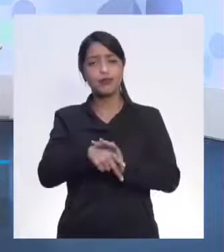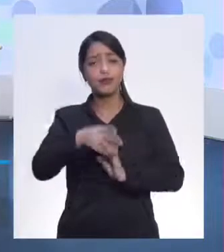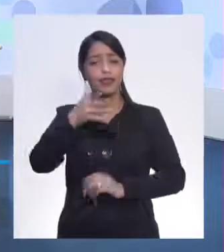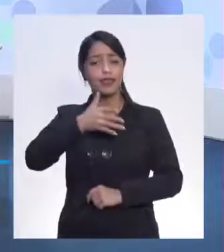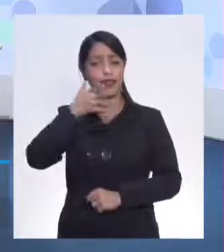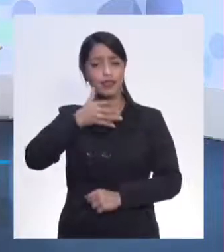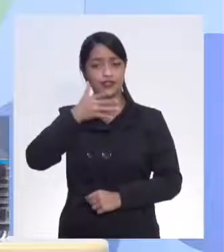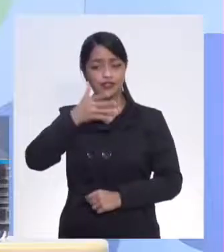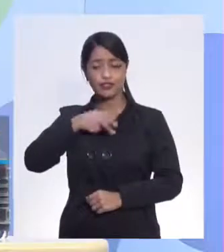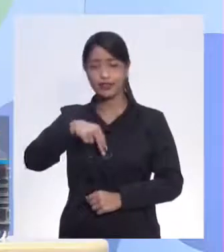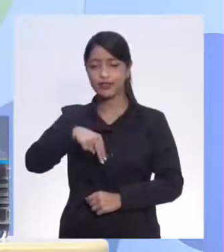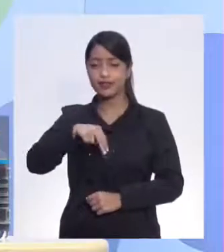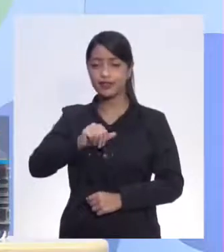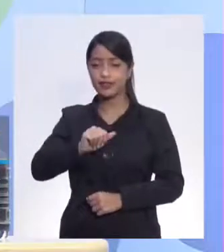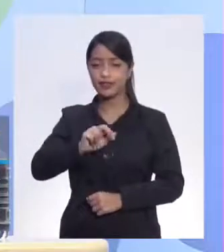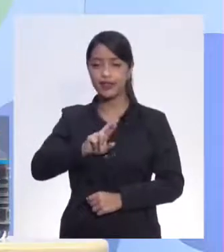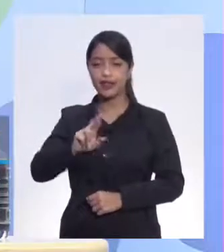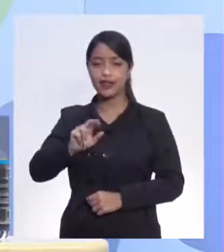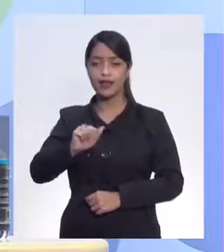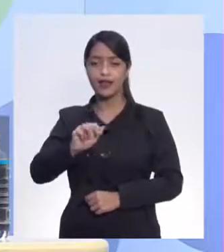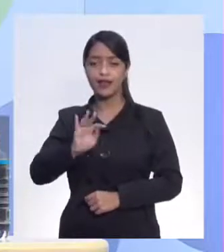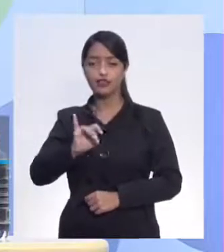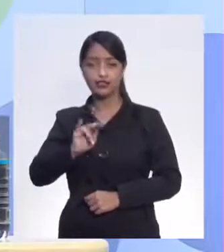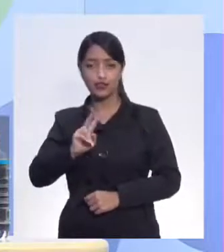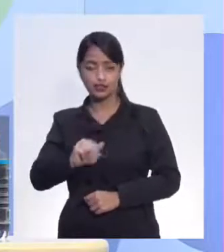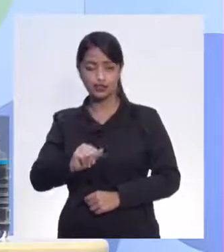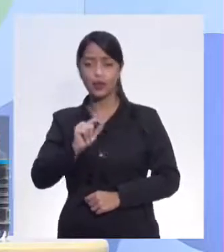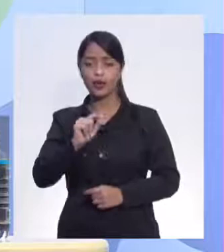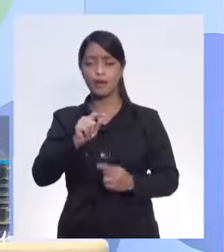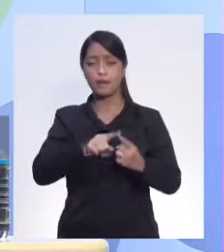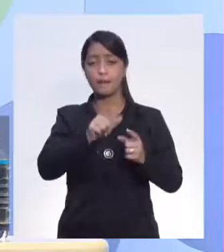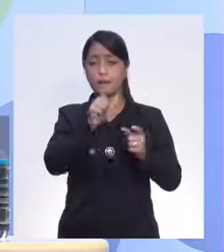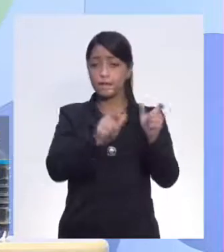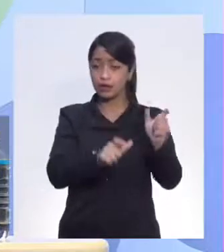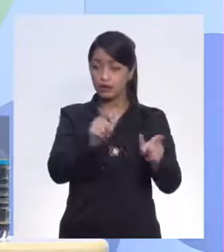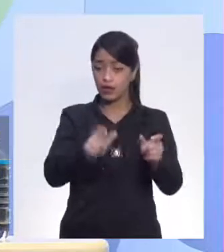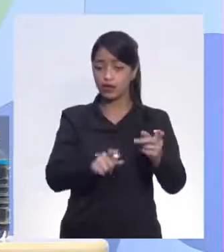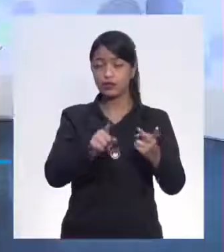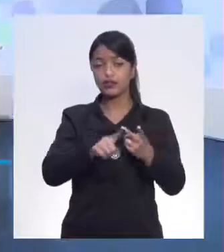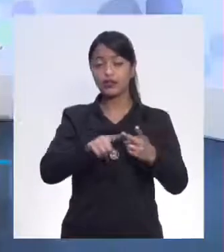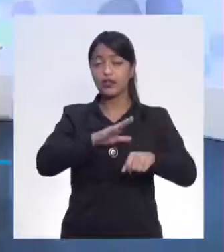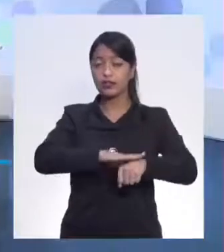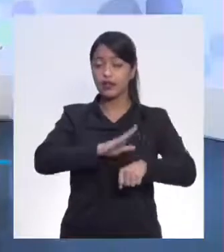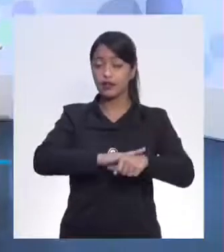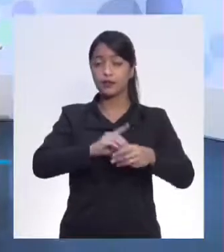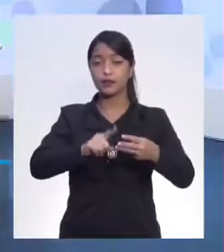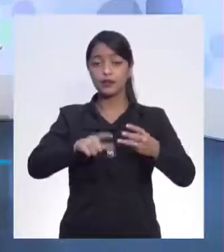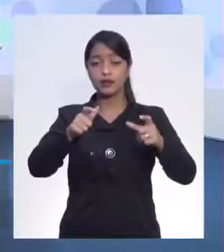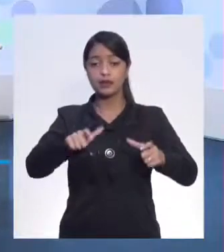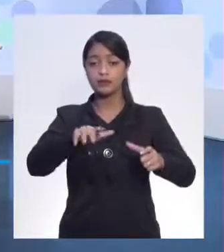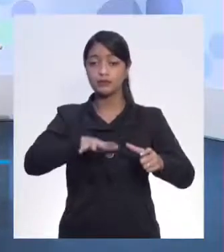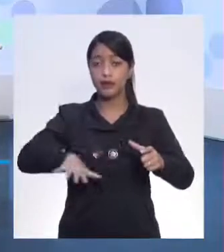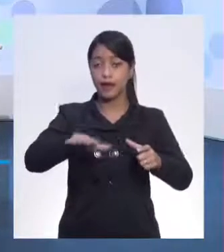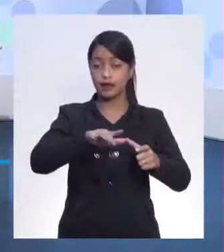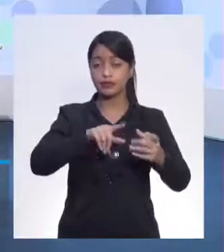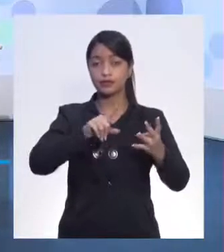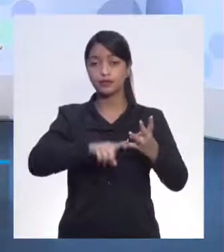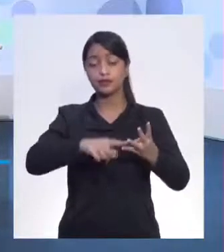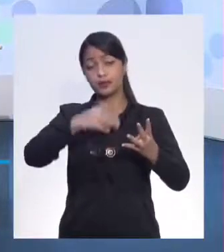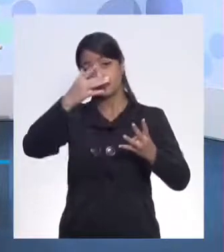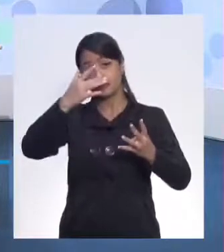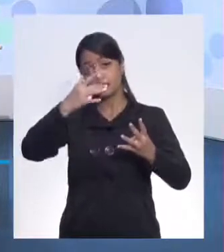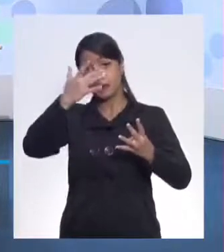Personagens, acontece num tempo, acontece num espaço. Há o foco narrador. O narrador está narrando o quê? Em primeira ou em